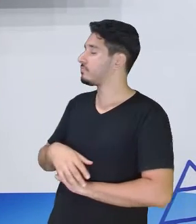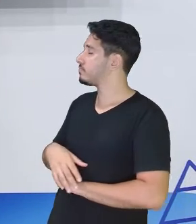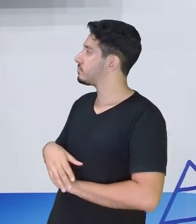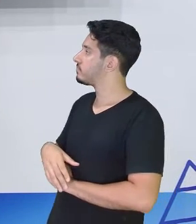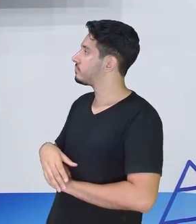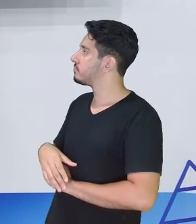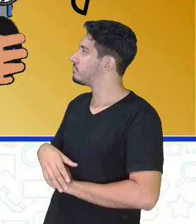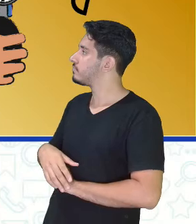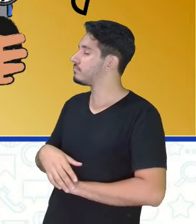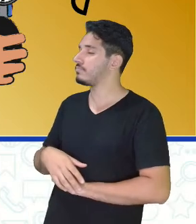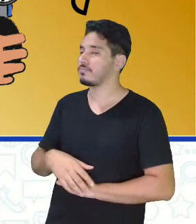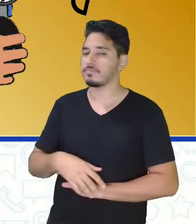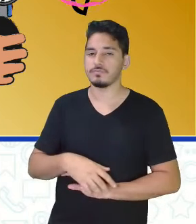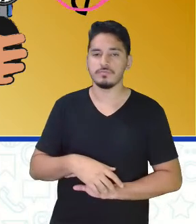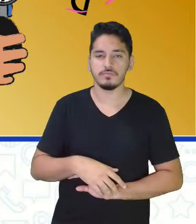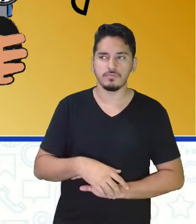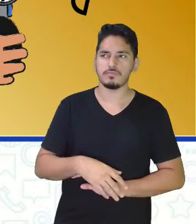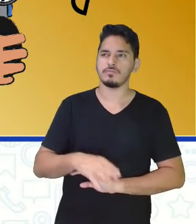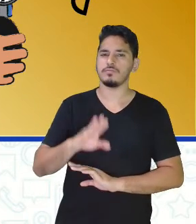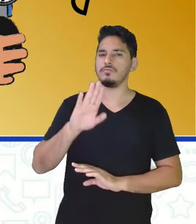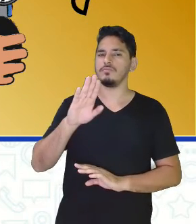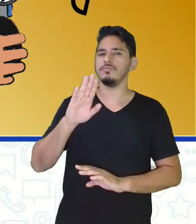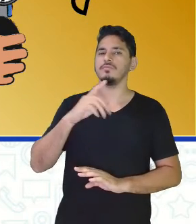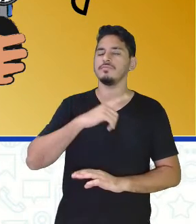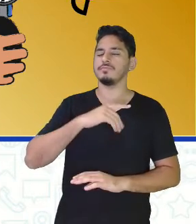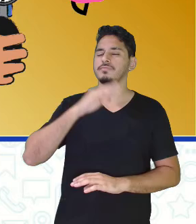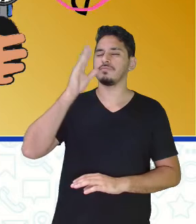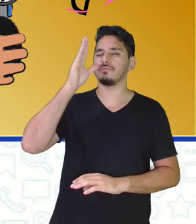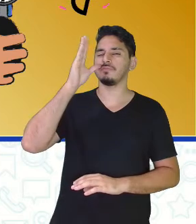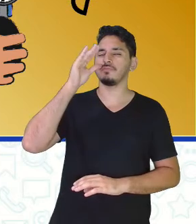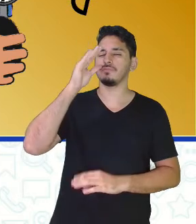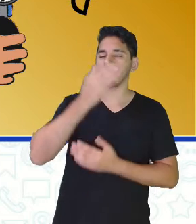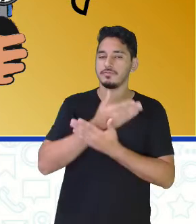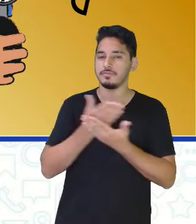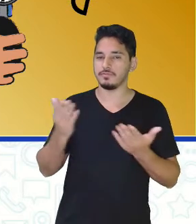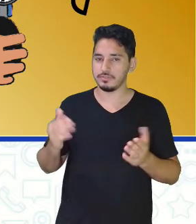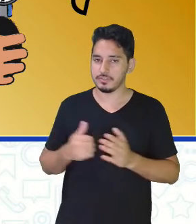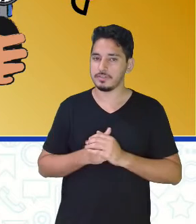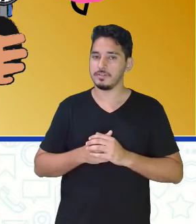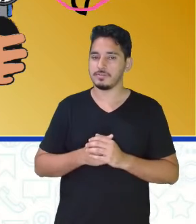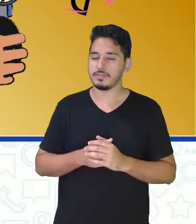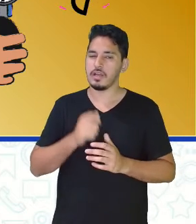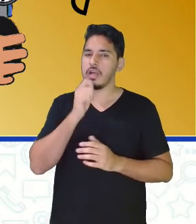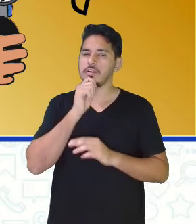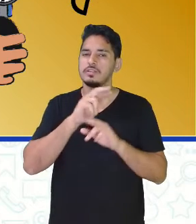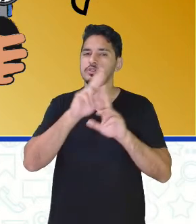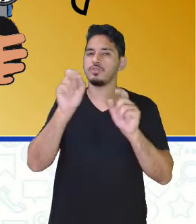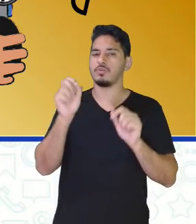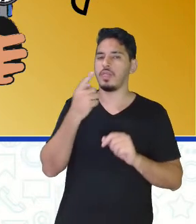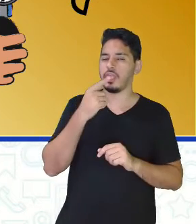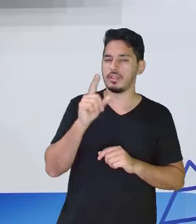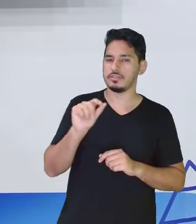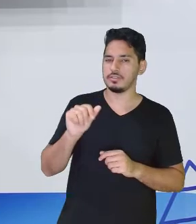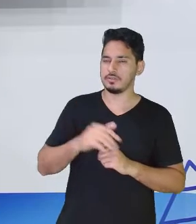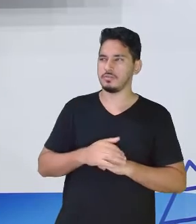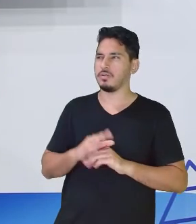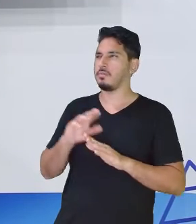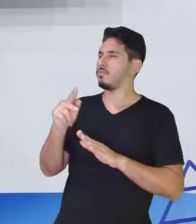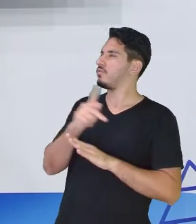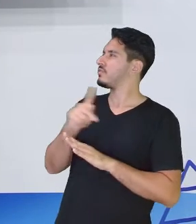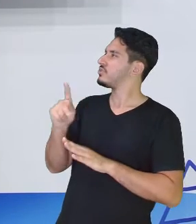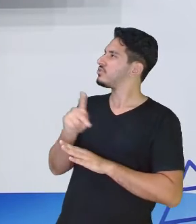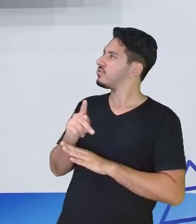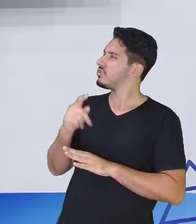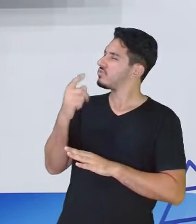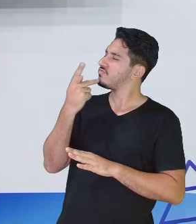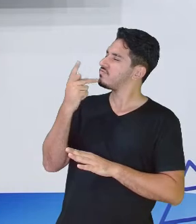continuar. Aqui eu tenho uma curiosidade, ainda sobre o sal. Professora,